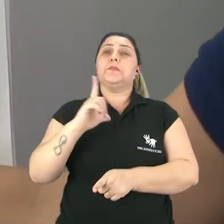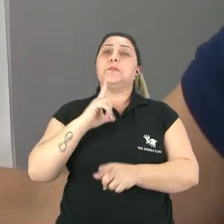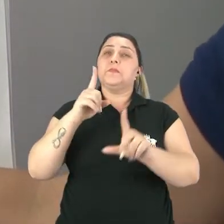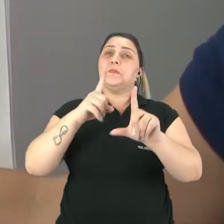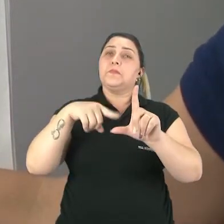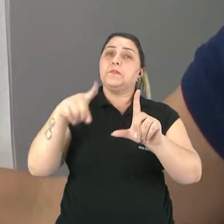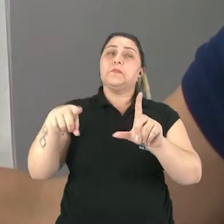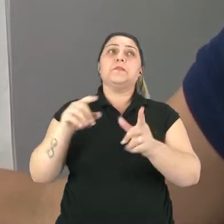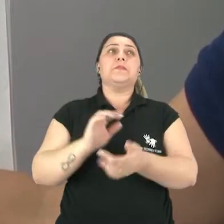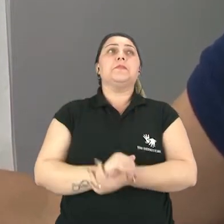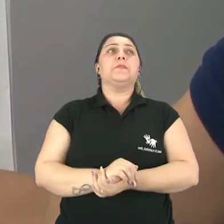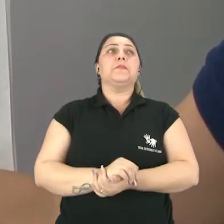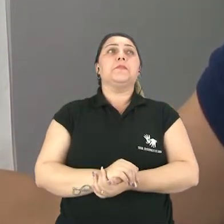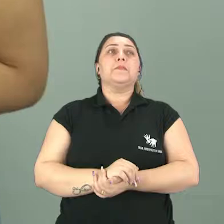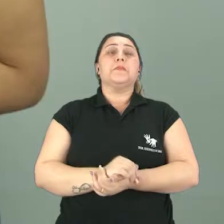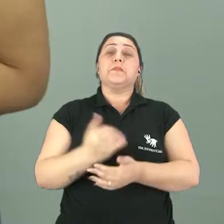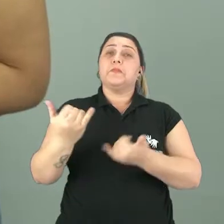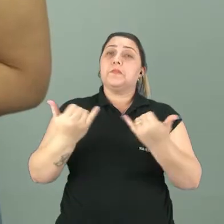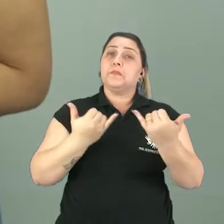gráfico? A fonte.